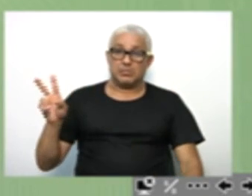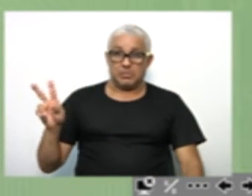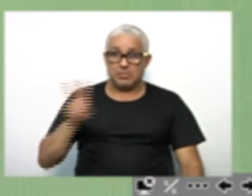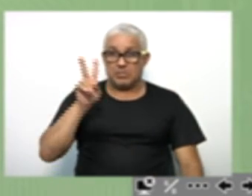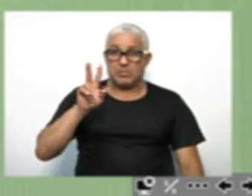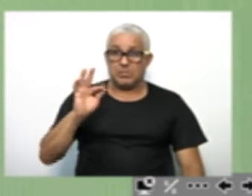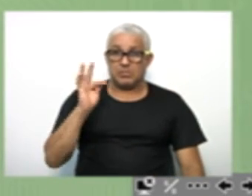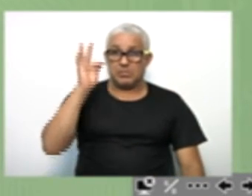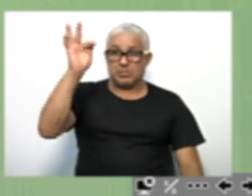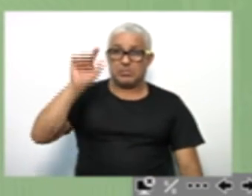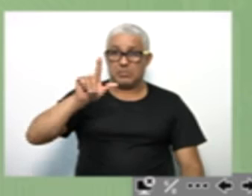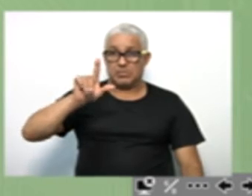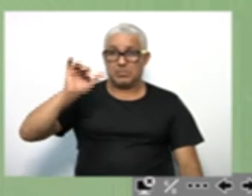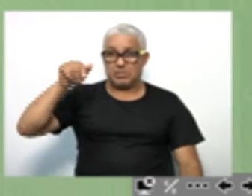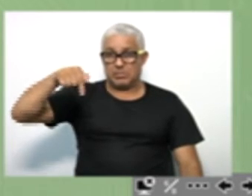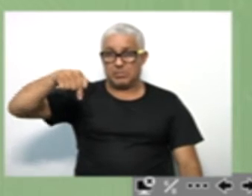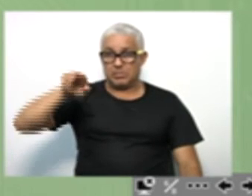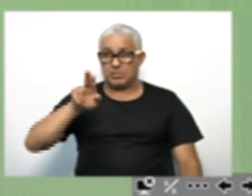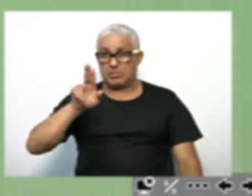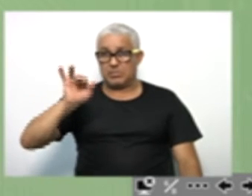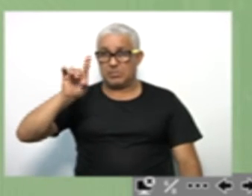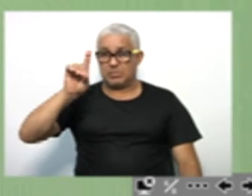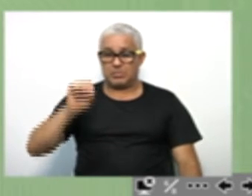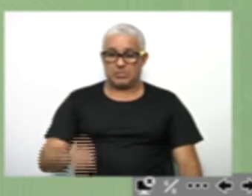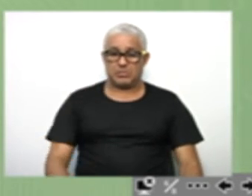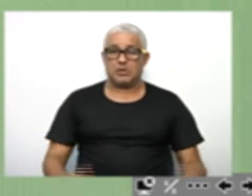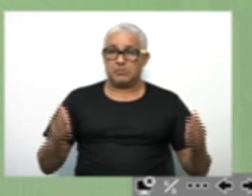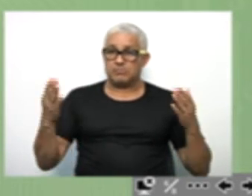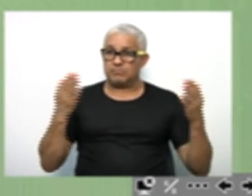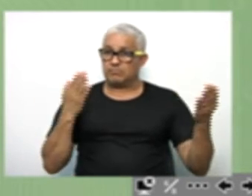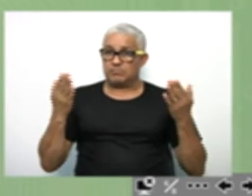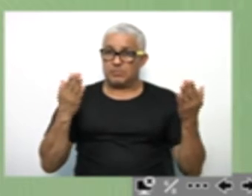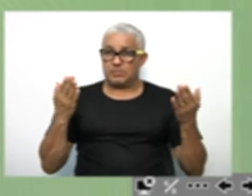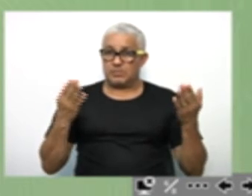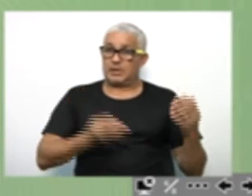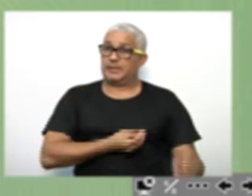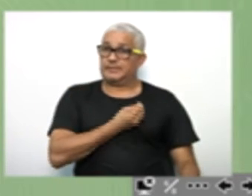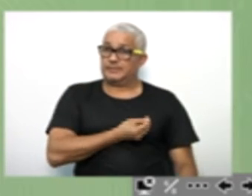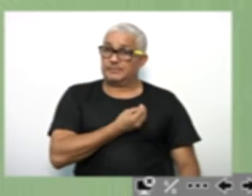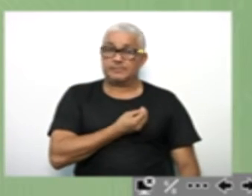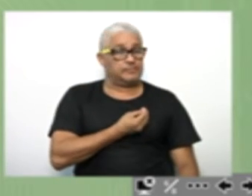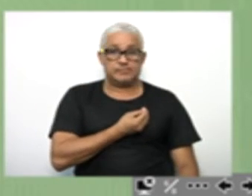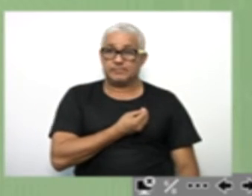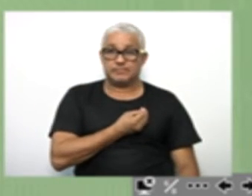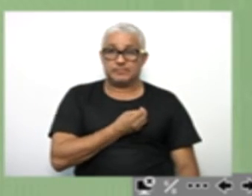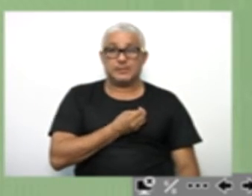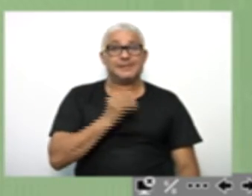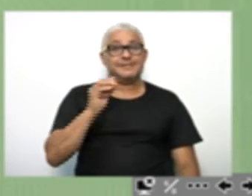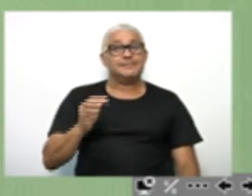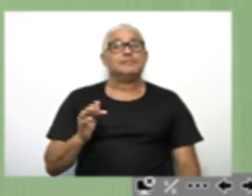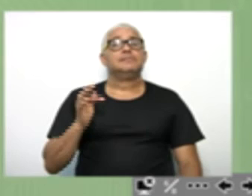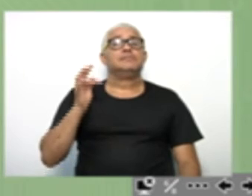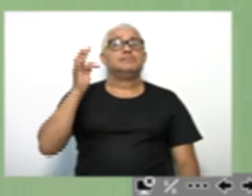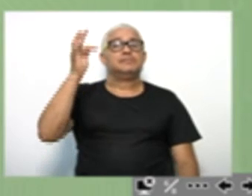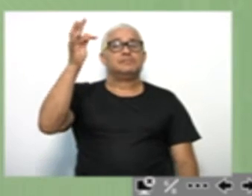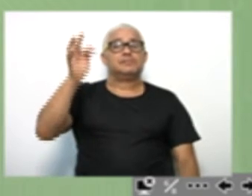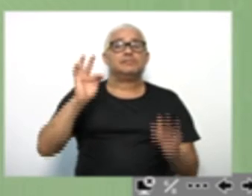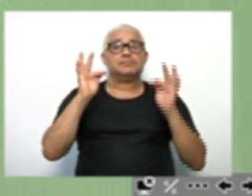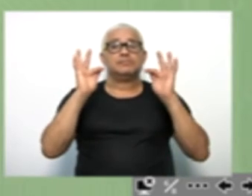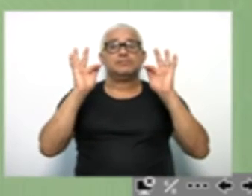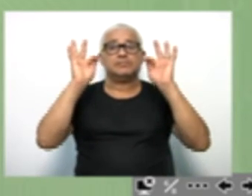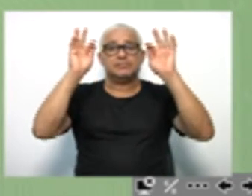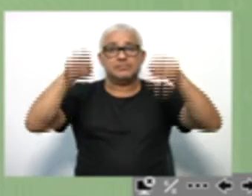de comparar a data de referência, em vez de comparar no presente, eu vou comparar lá no final do projeto, no